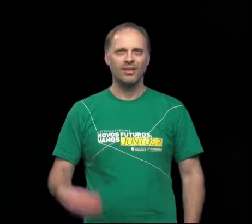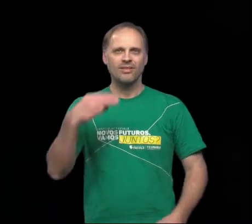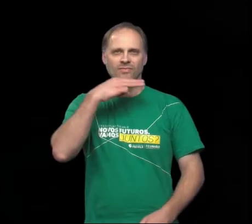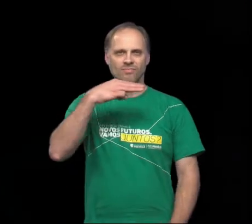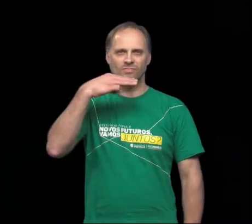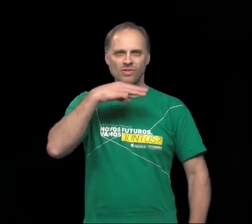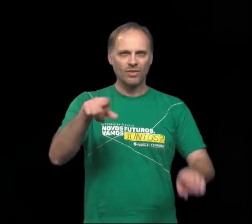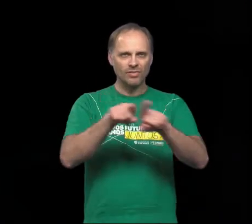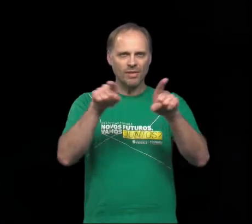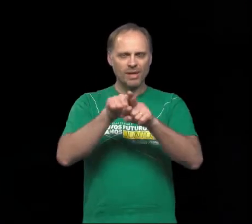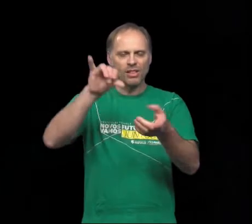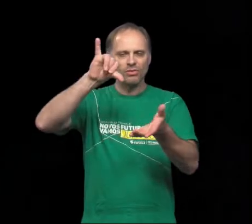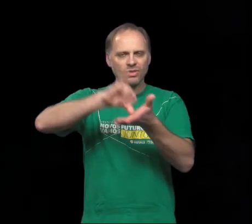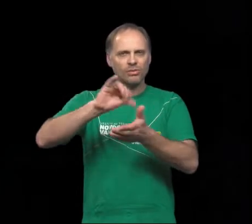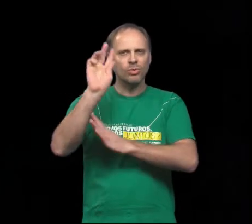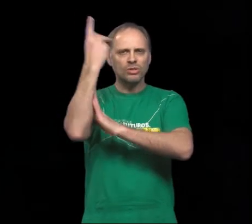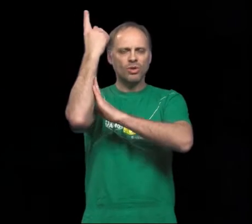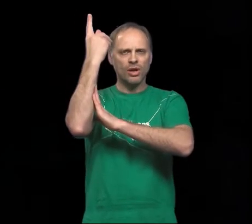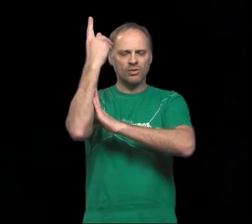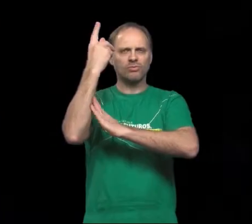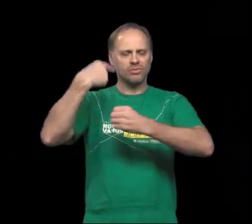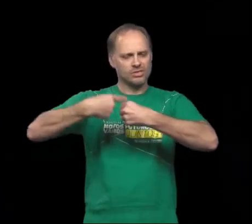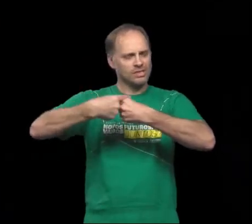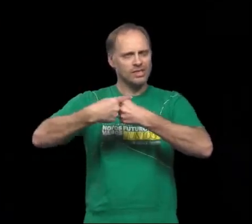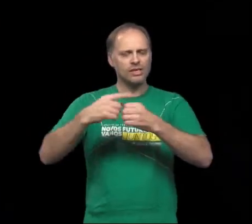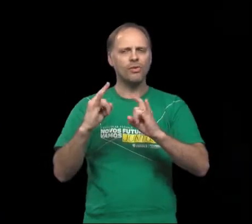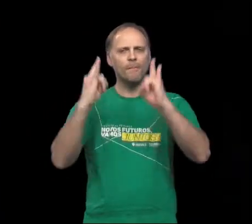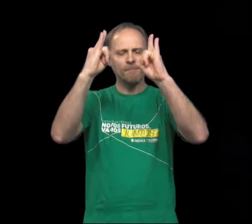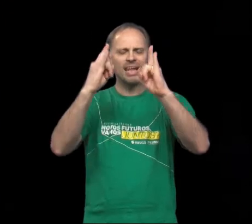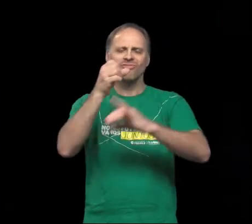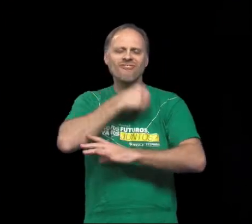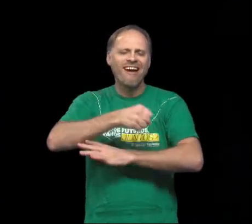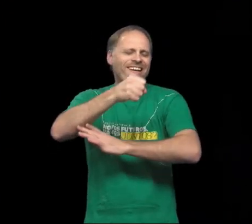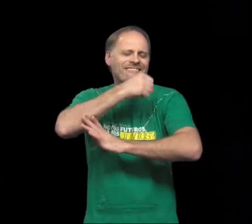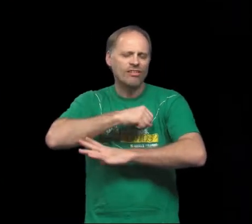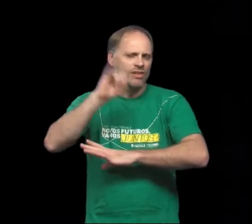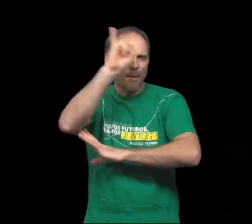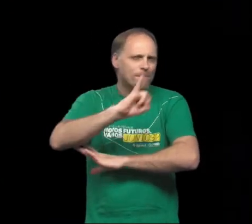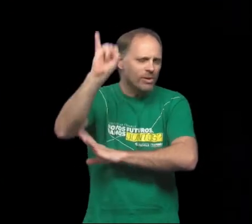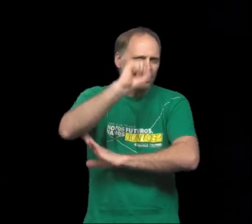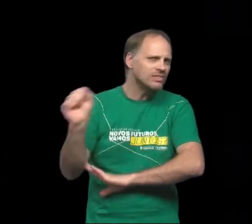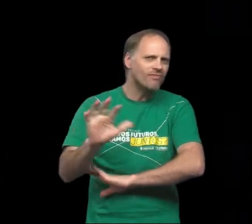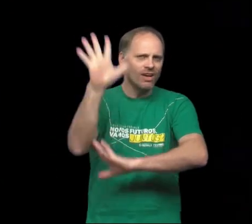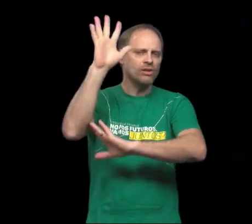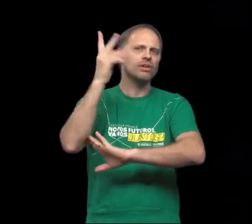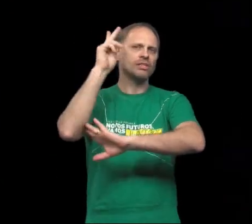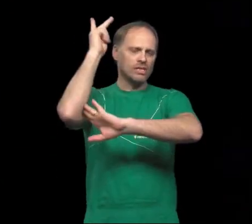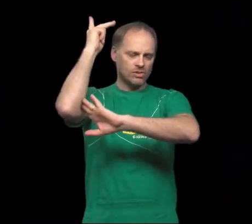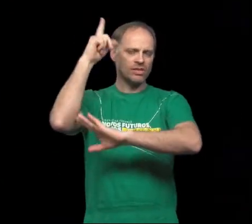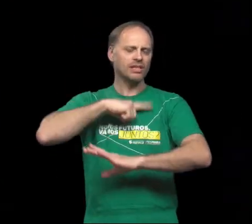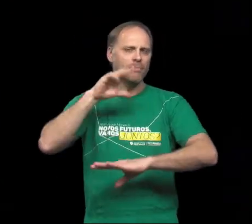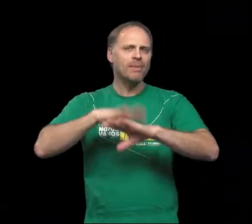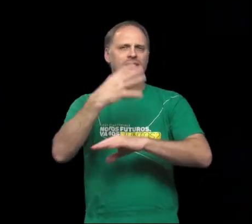A Fundação Scheffel fica no centro histórico de Hamburgo Velho, um prédio tombado de importância histórica incalculável, que